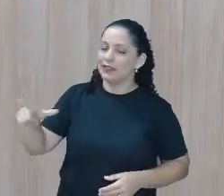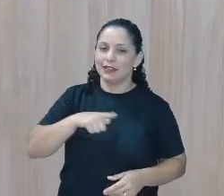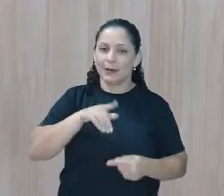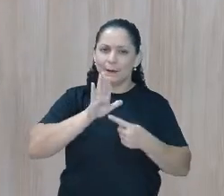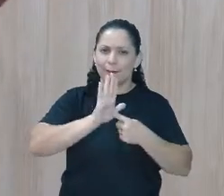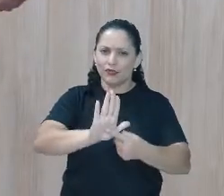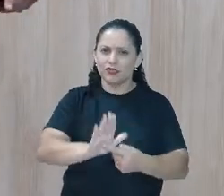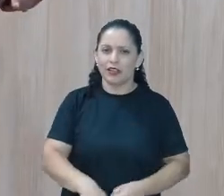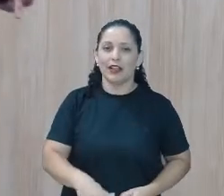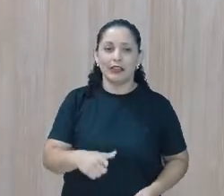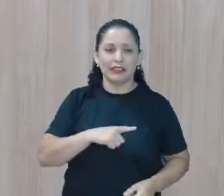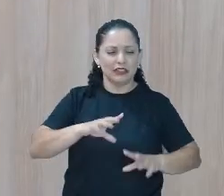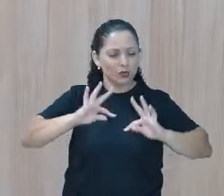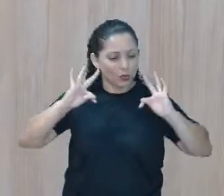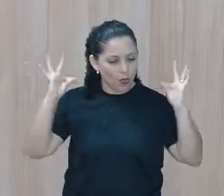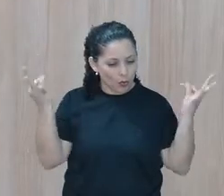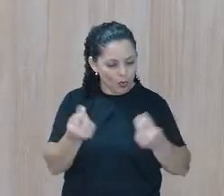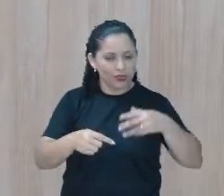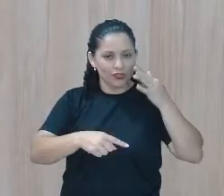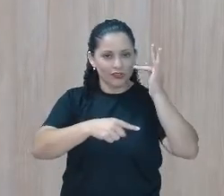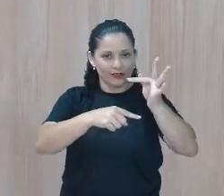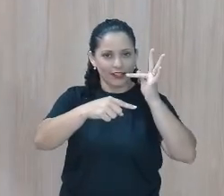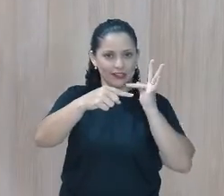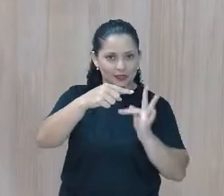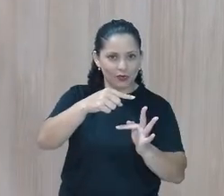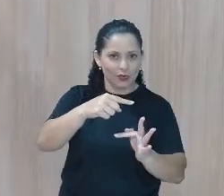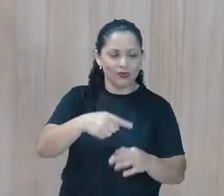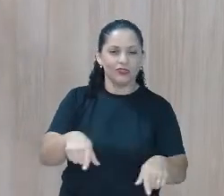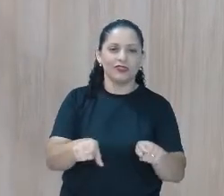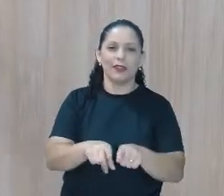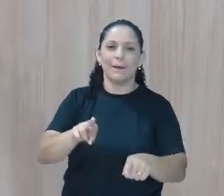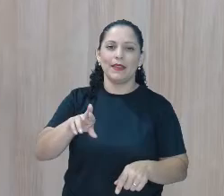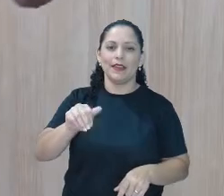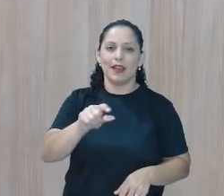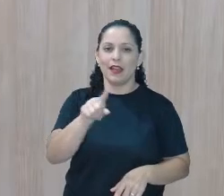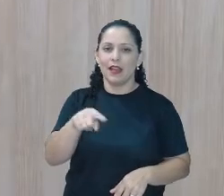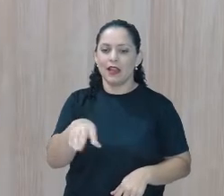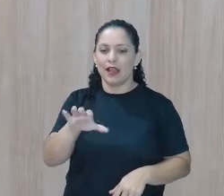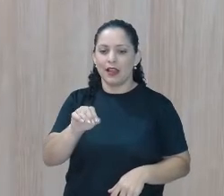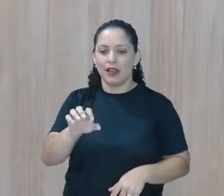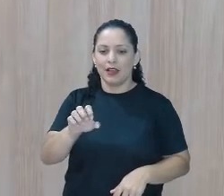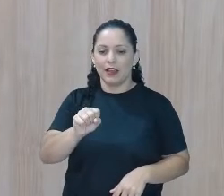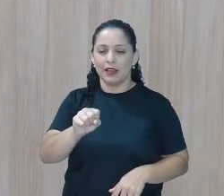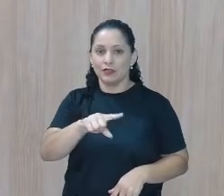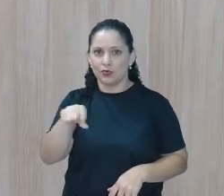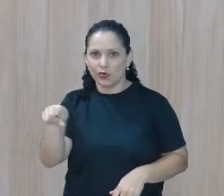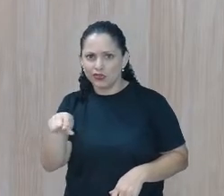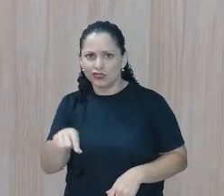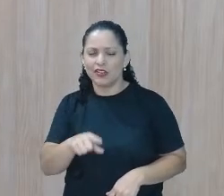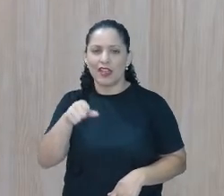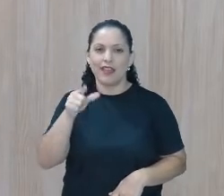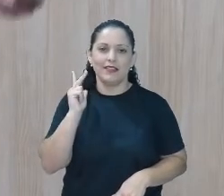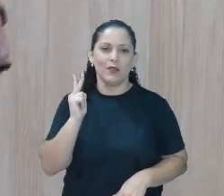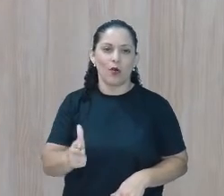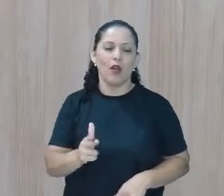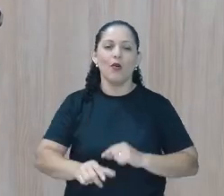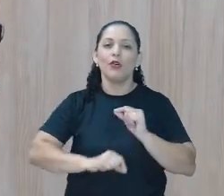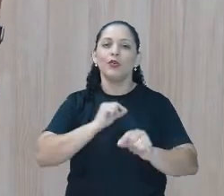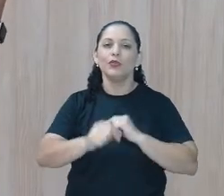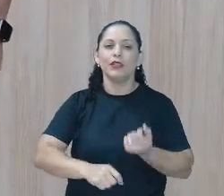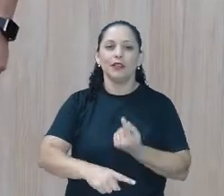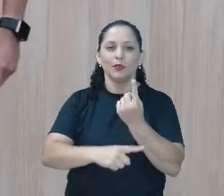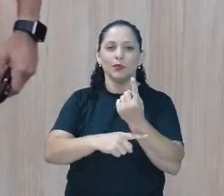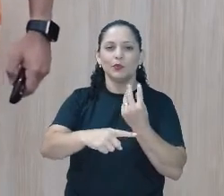as frações irredutíveis, todas as razões irredutíveis que a gente calculou, deu igual a